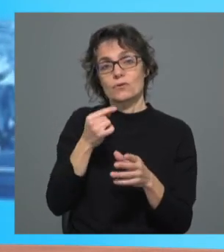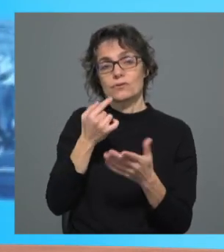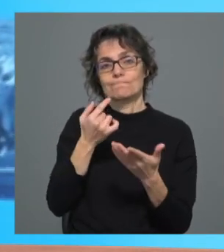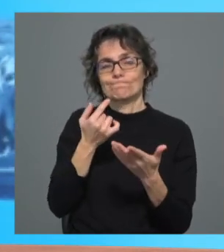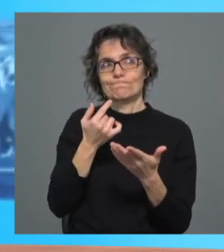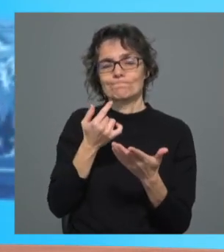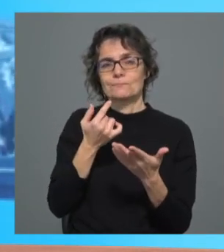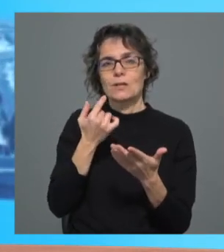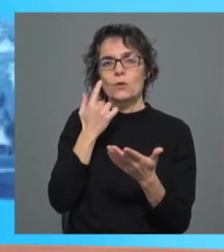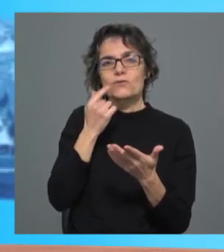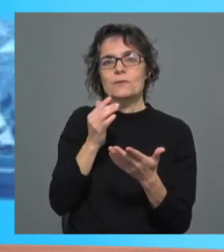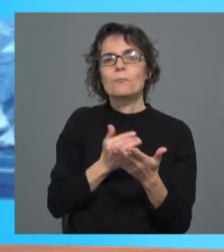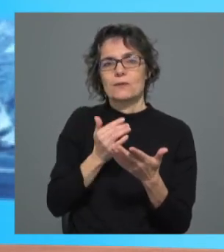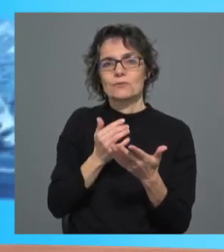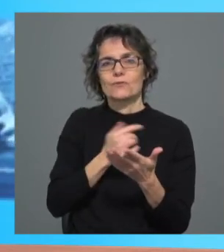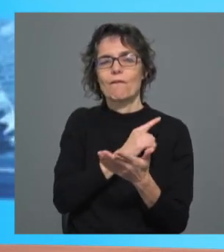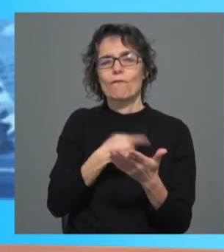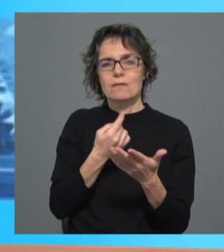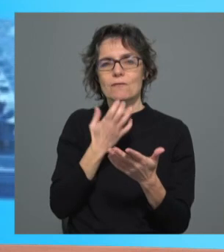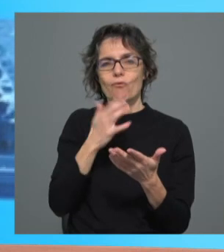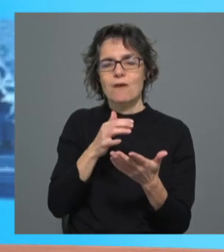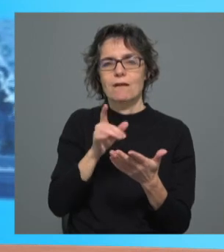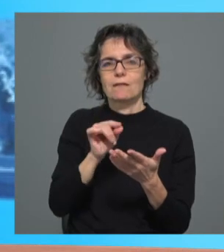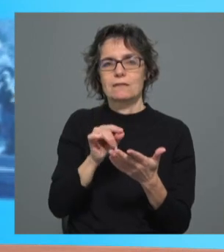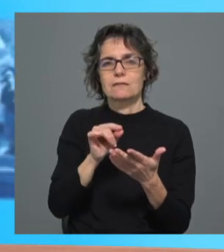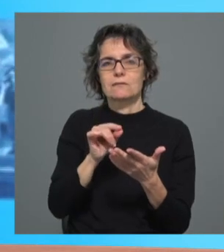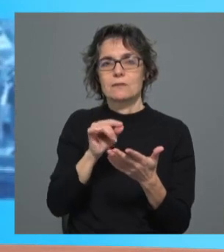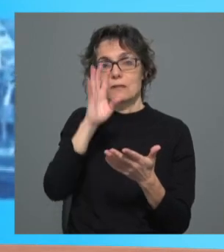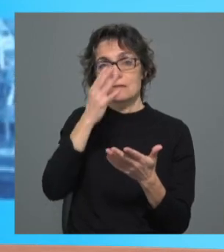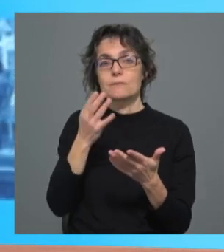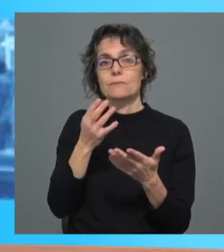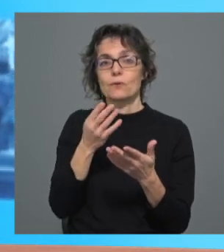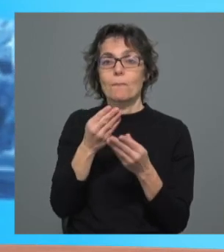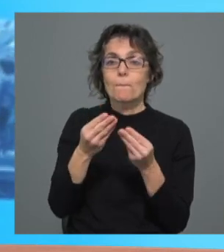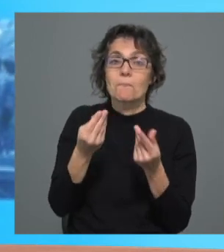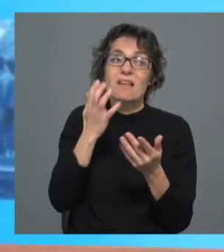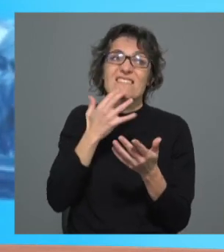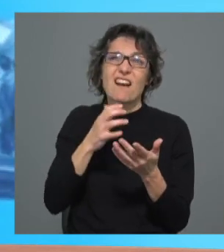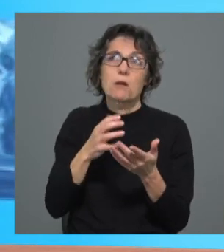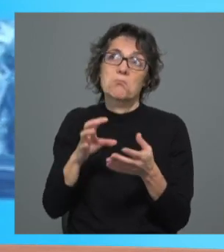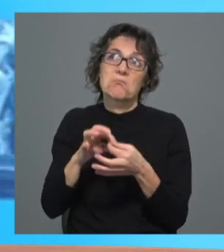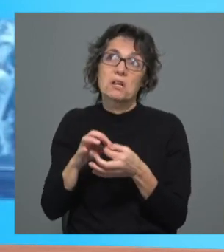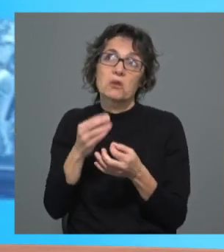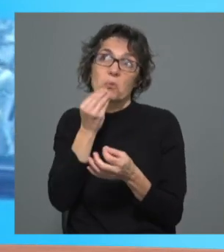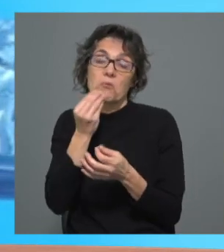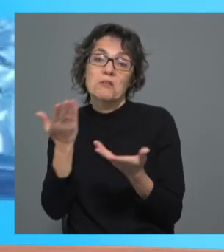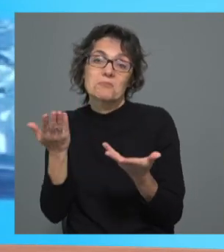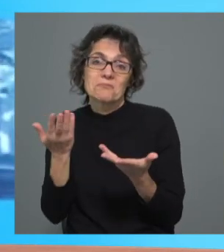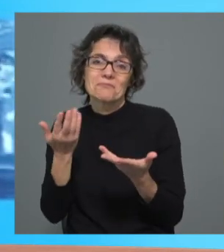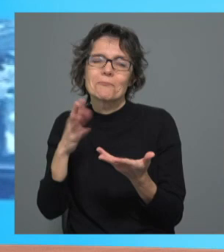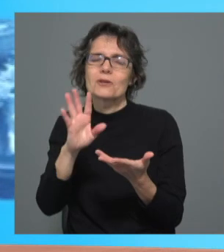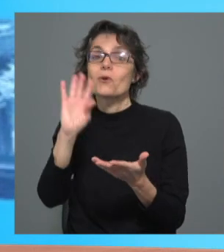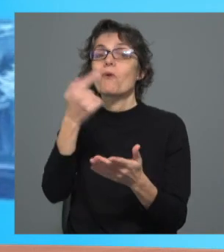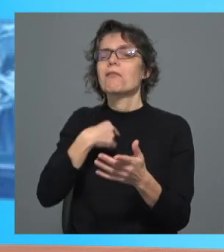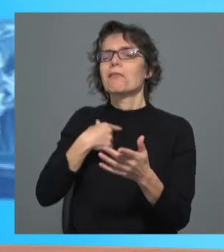potencialidades do sal, mas exceto aquela de dar sabor à comida mas quando eu era